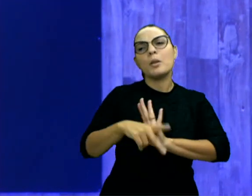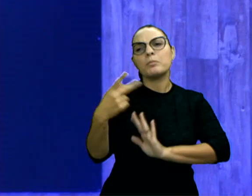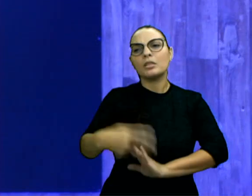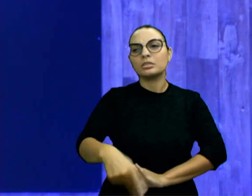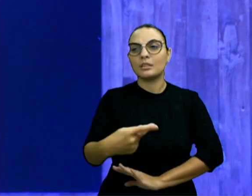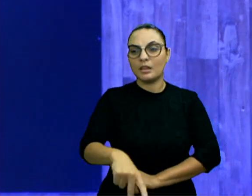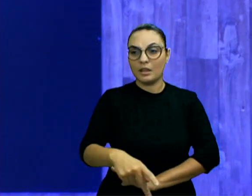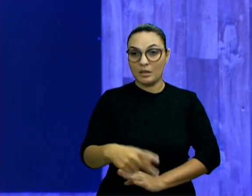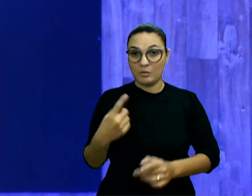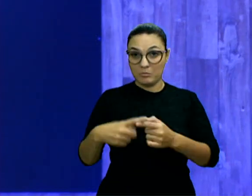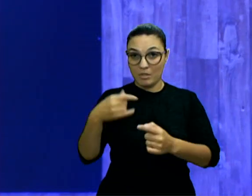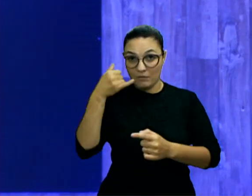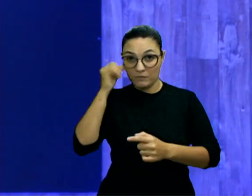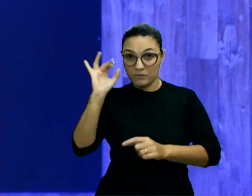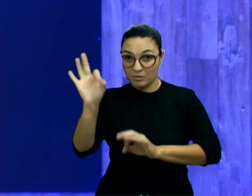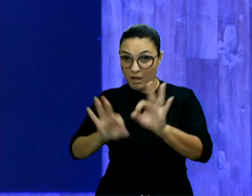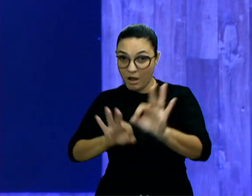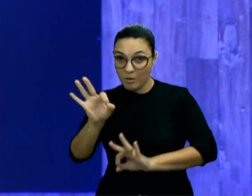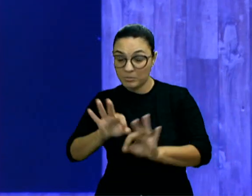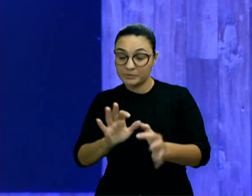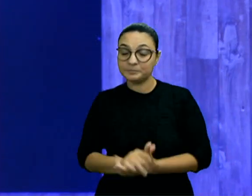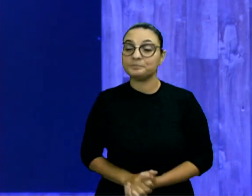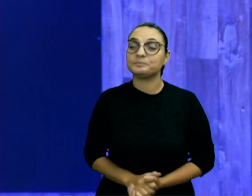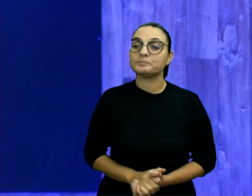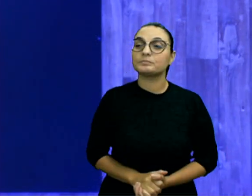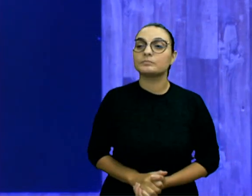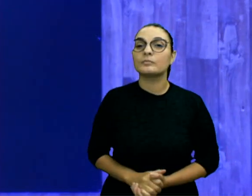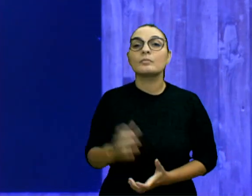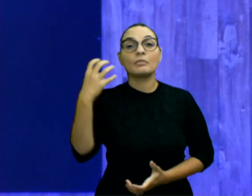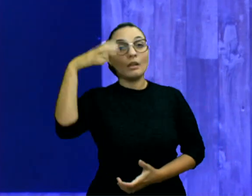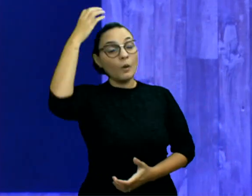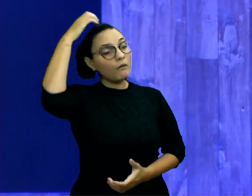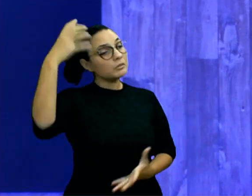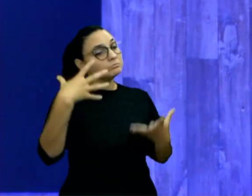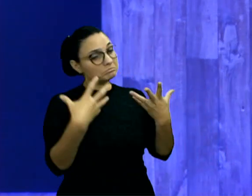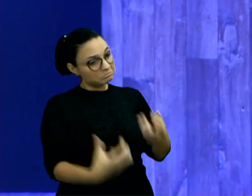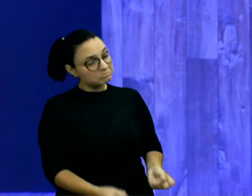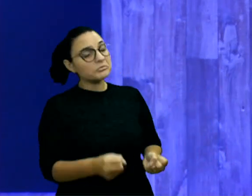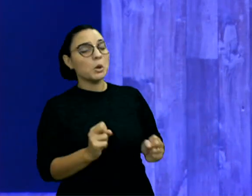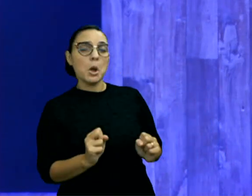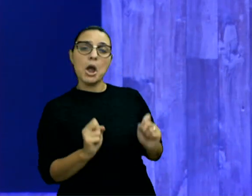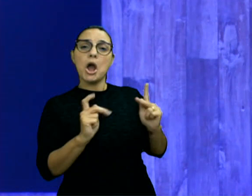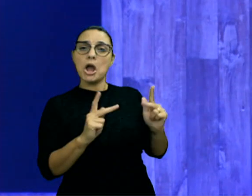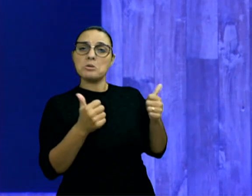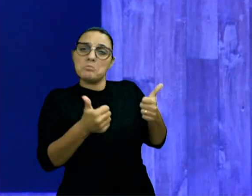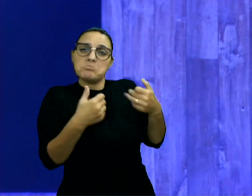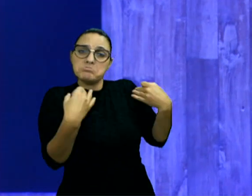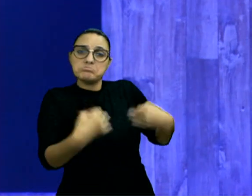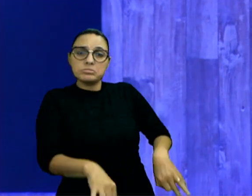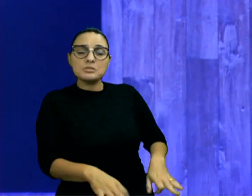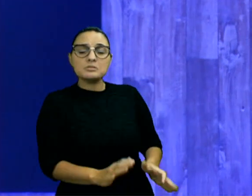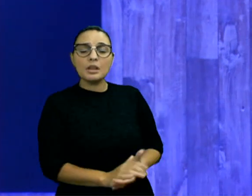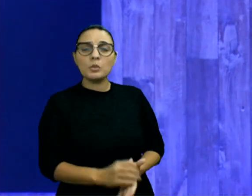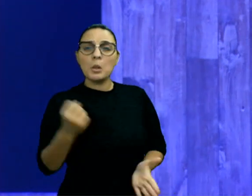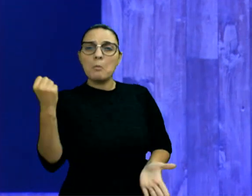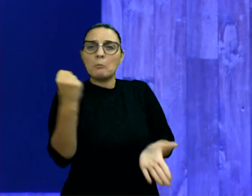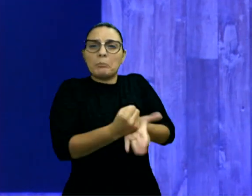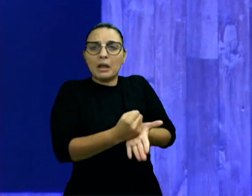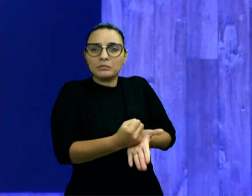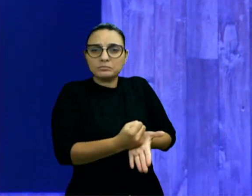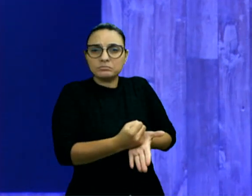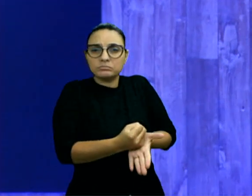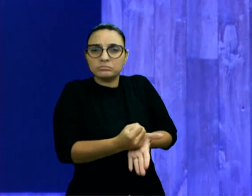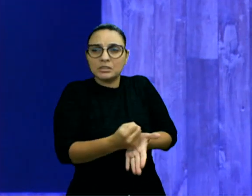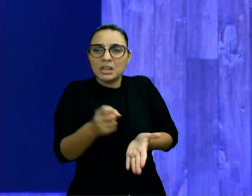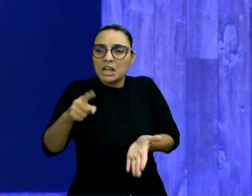podem ser revogada. E o rei Dário assinou o decreto. Quando Daniel soube que o decreto tinha